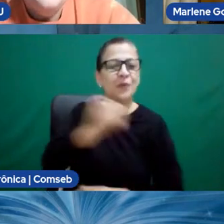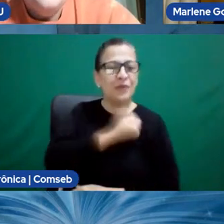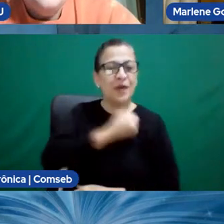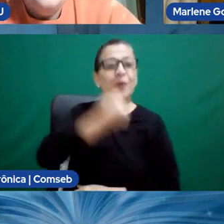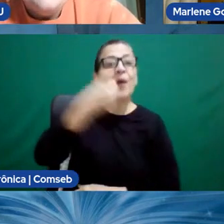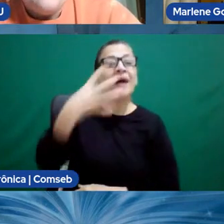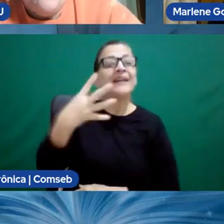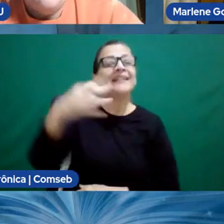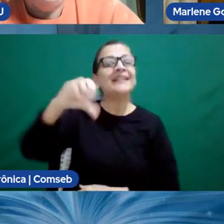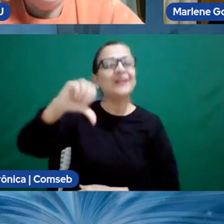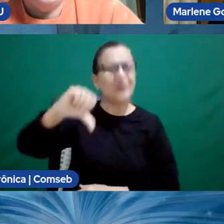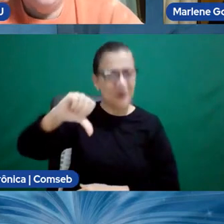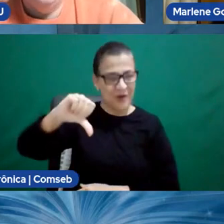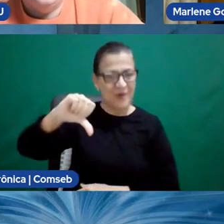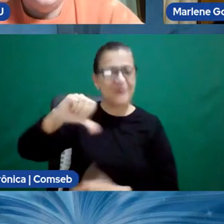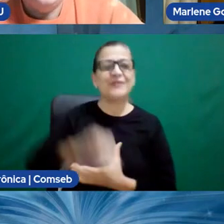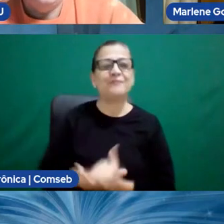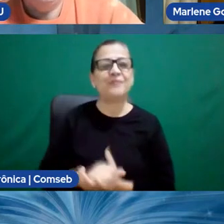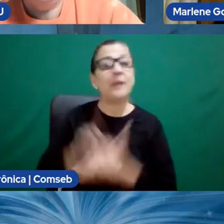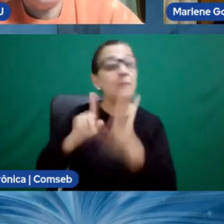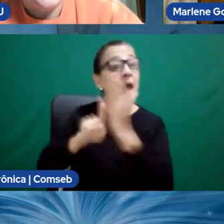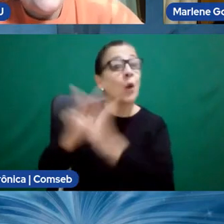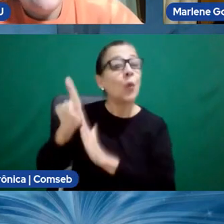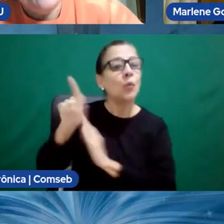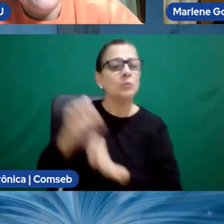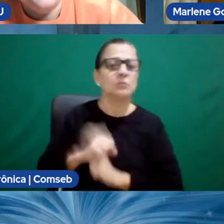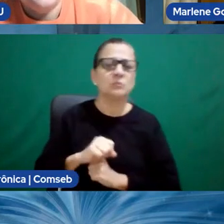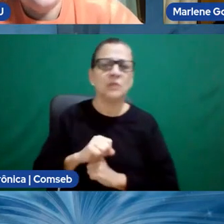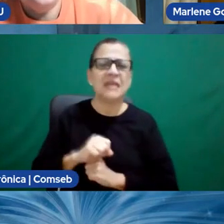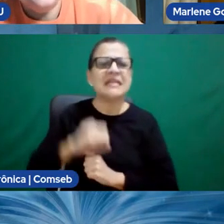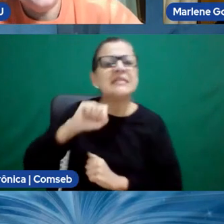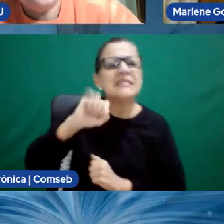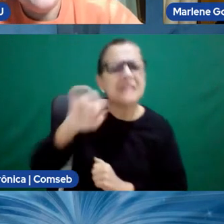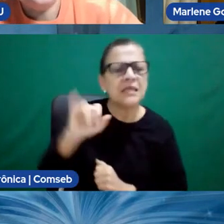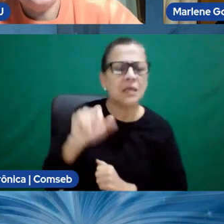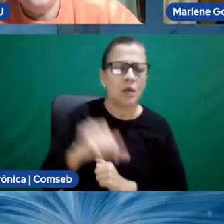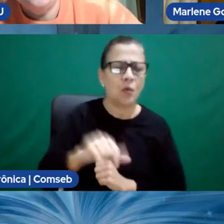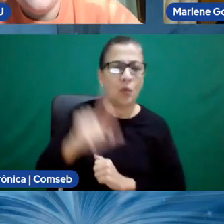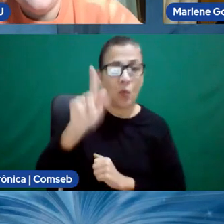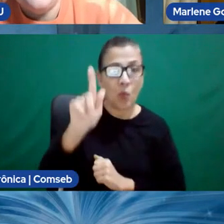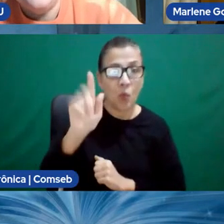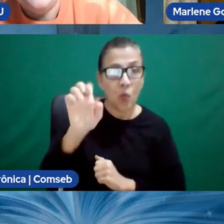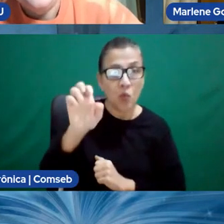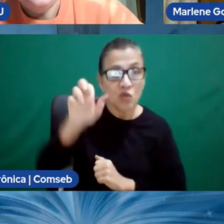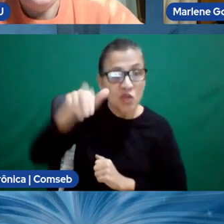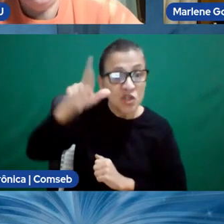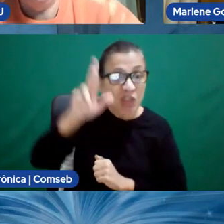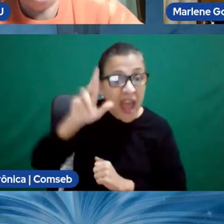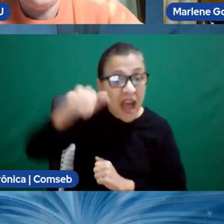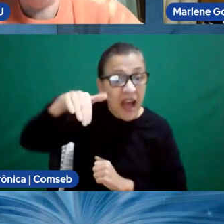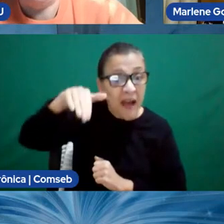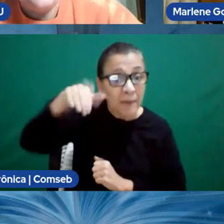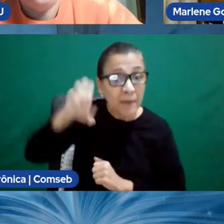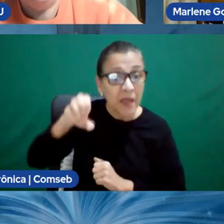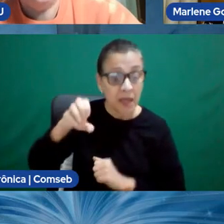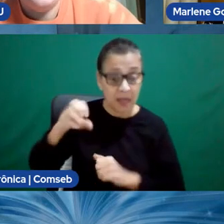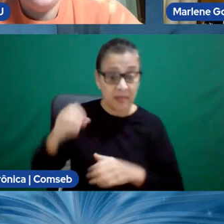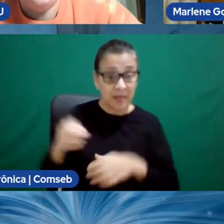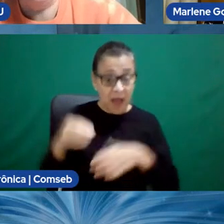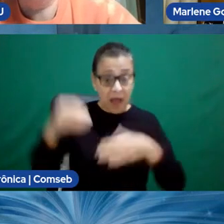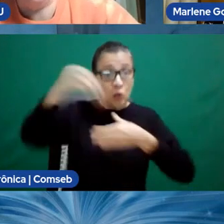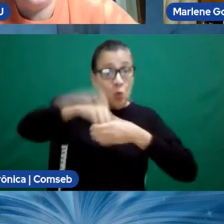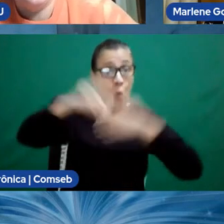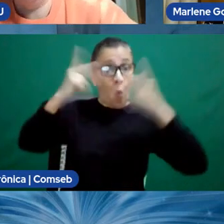49, na qual ele pergunta se o germen da espécie humana se encontrava entre